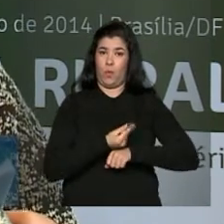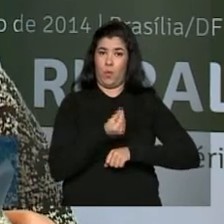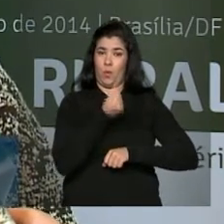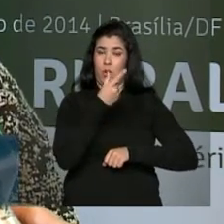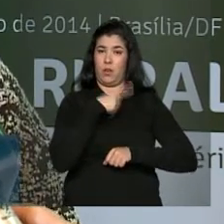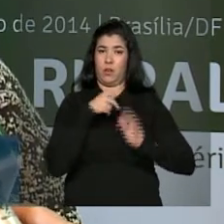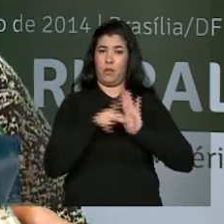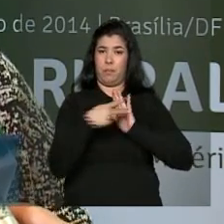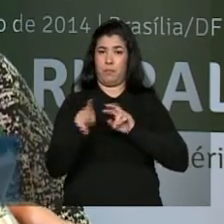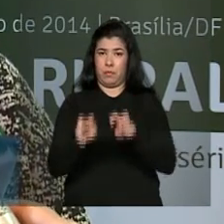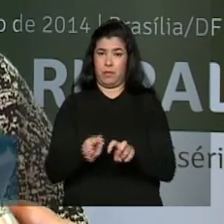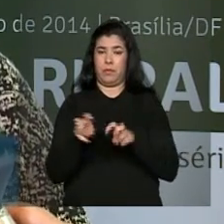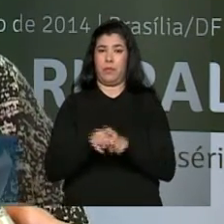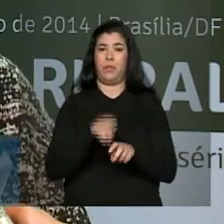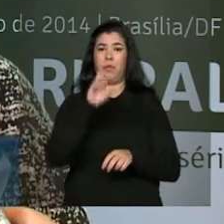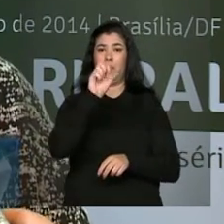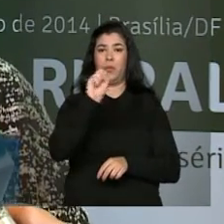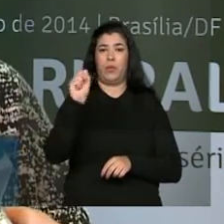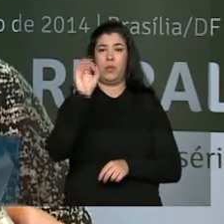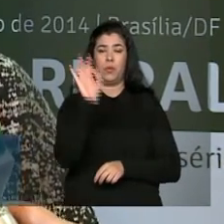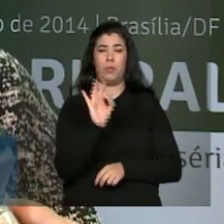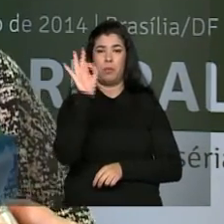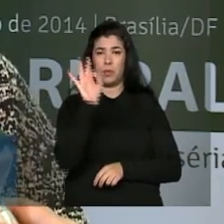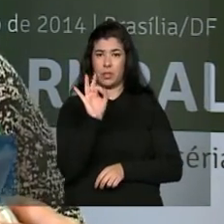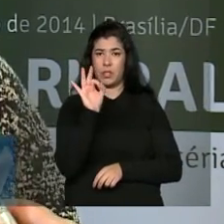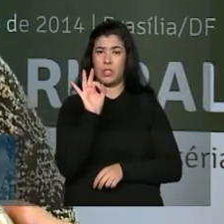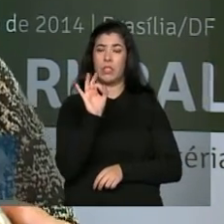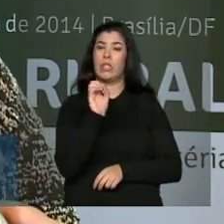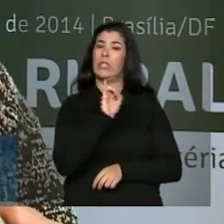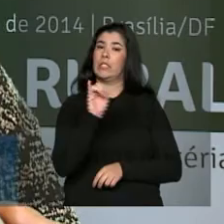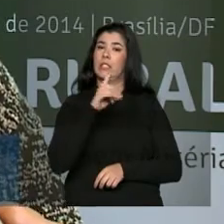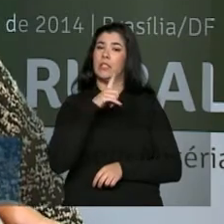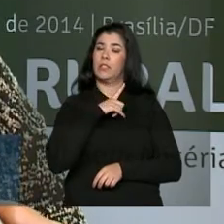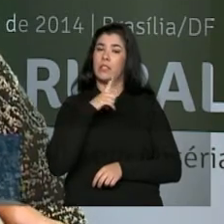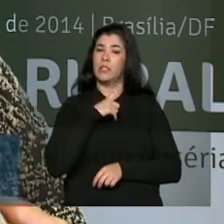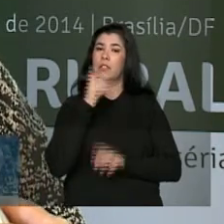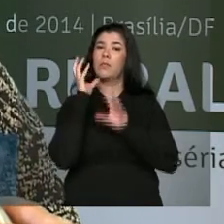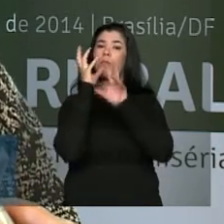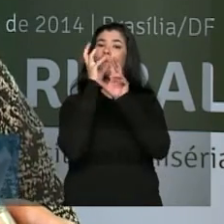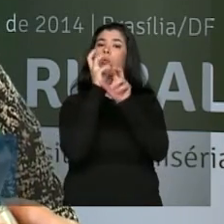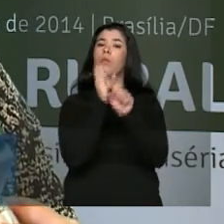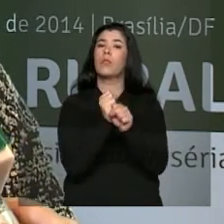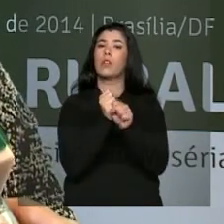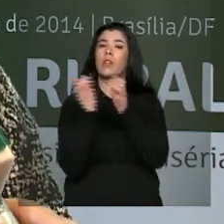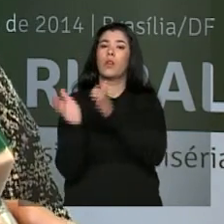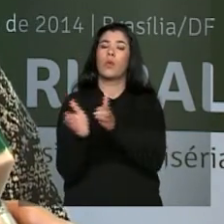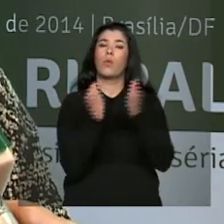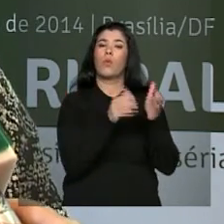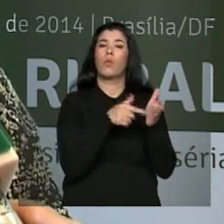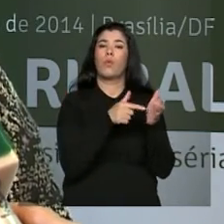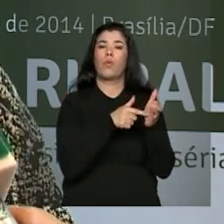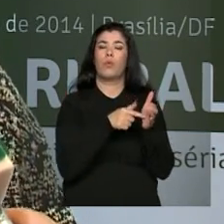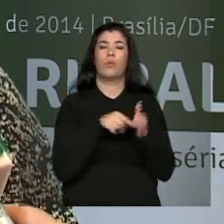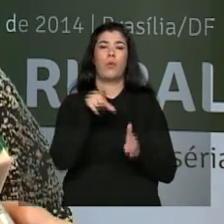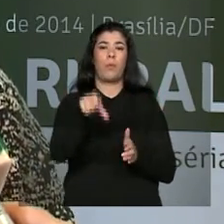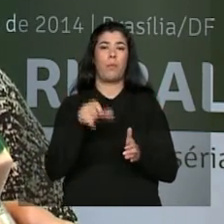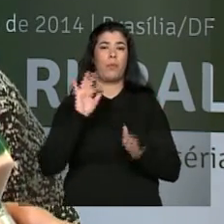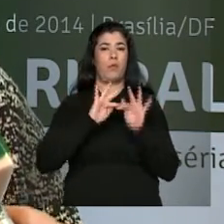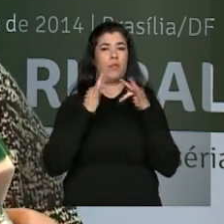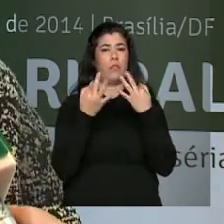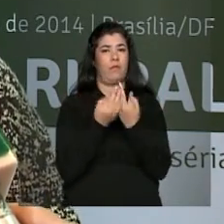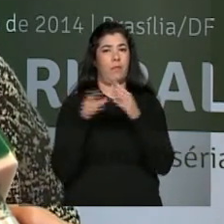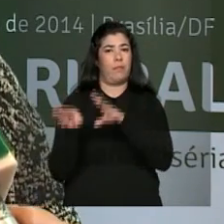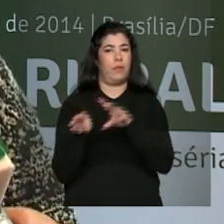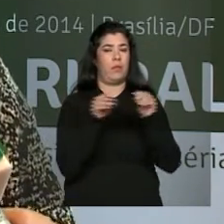nossos agricultores em 88%, se tirar a parte do Bolsa Família de transferência de renda, quer dizer, teve um aumento